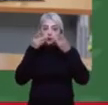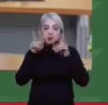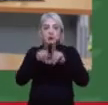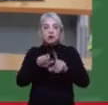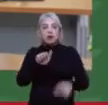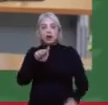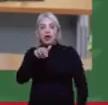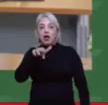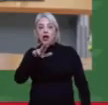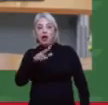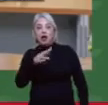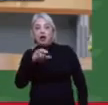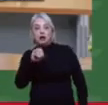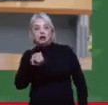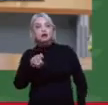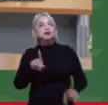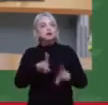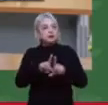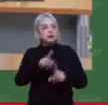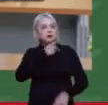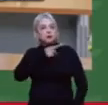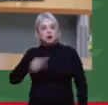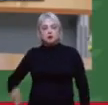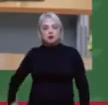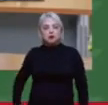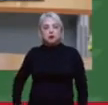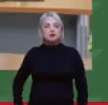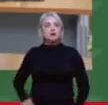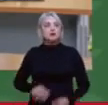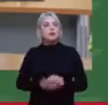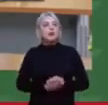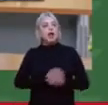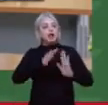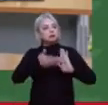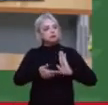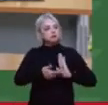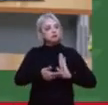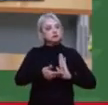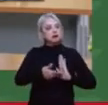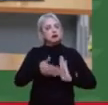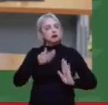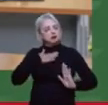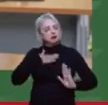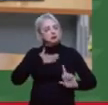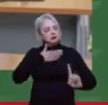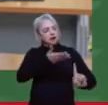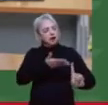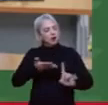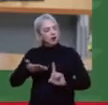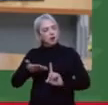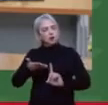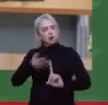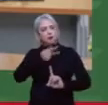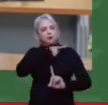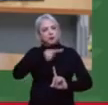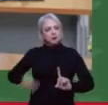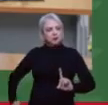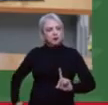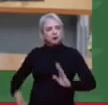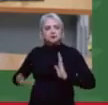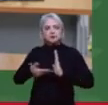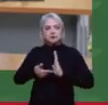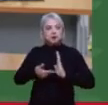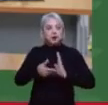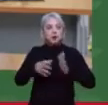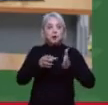também do Arlindo Quinalha, que foi inclusive presidente da Câmara dos Deputados. Eu tive a honra de tê-lo como presidente da Câmara dos